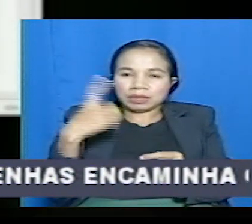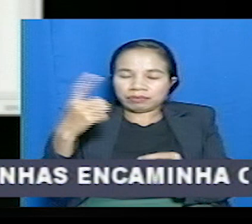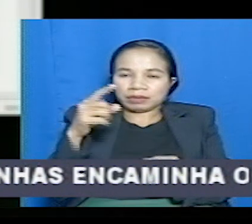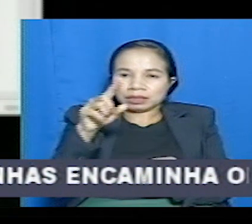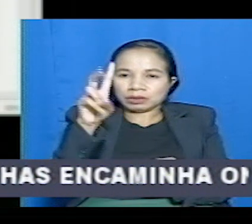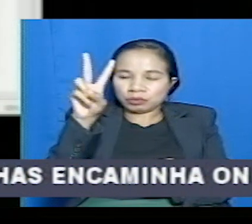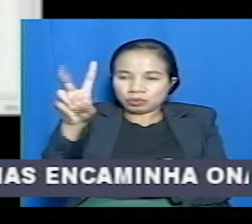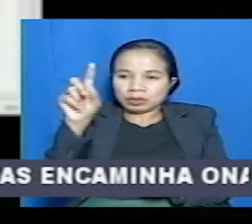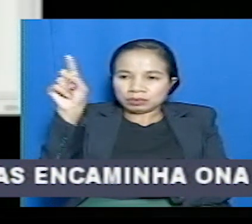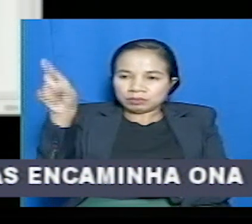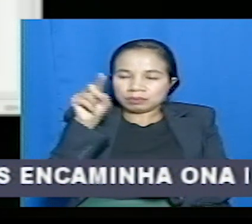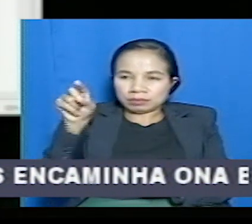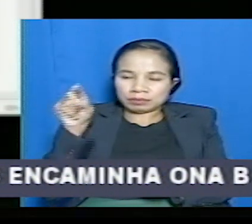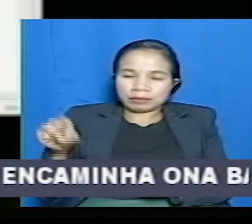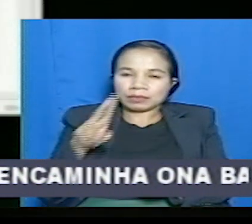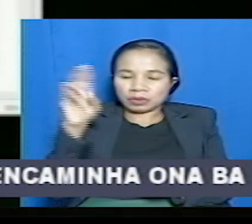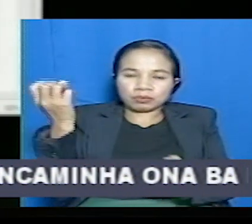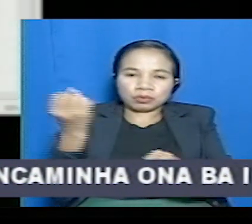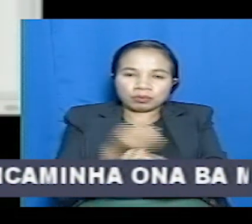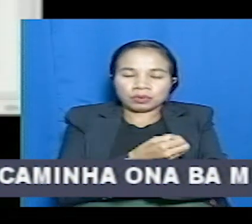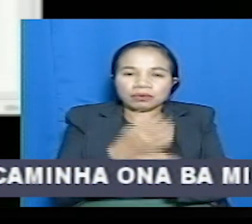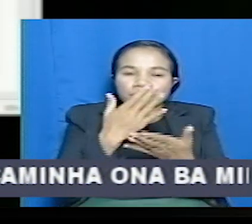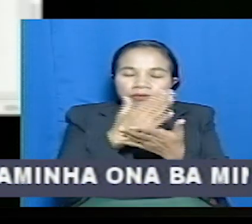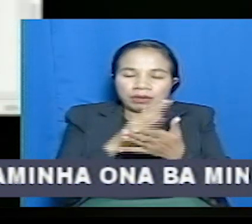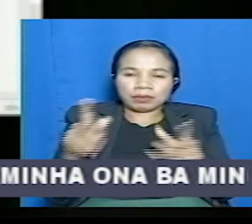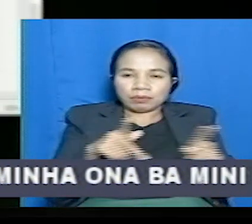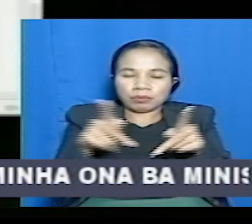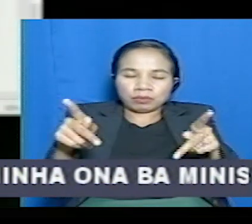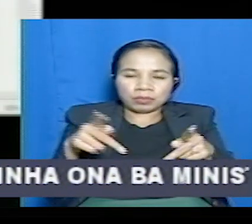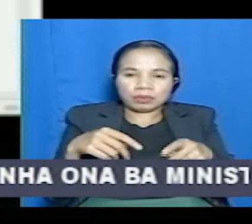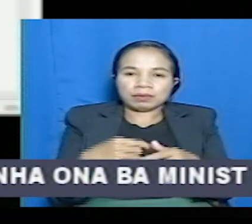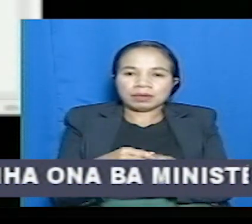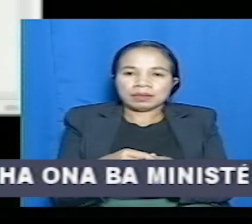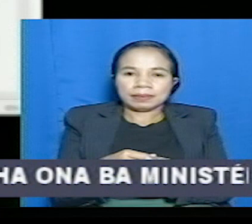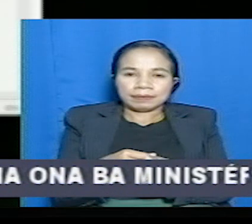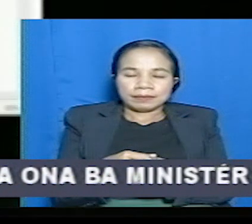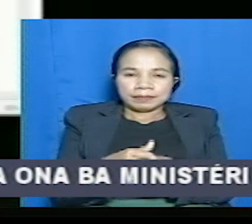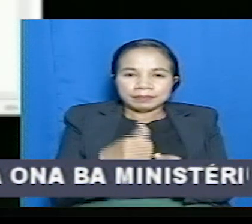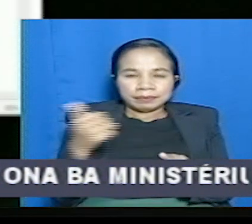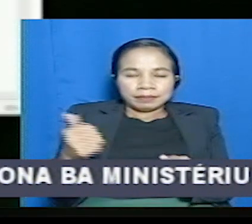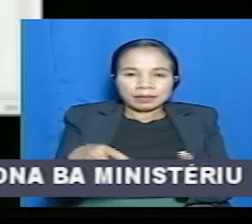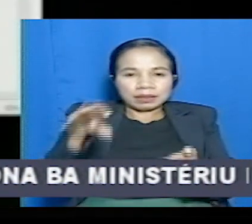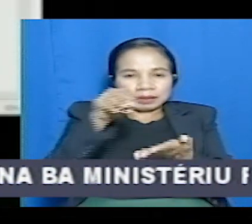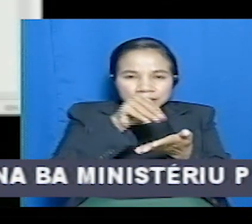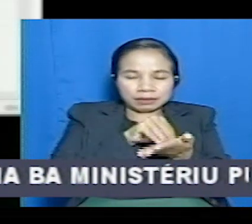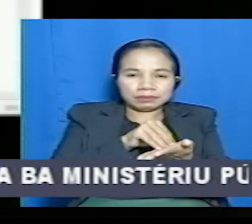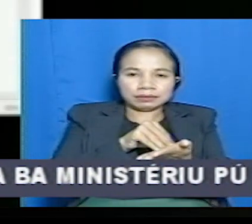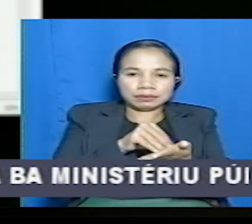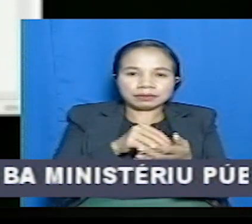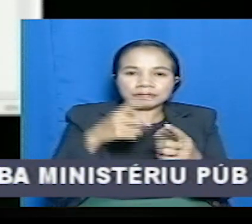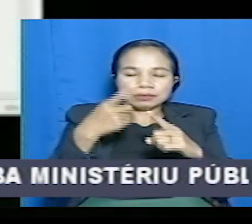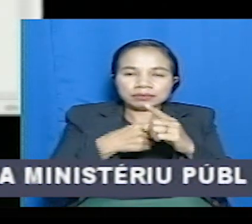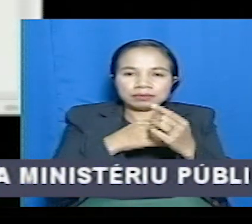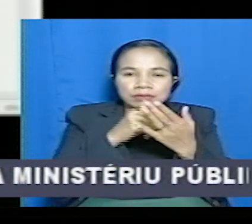2%. Aproveitamos a oportunidade de partilhar ao público, kata e a análise estimativa espalho, nebe prevê, kata e a